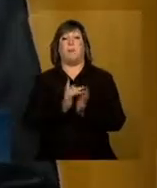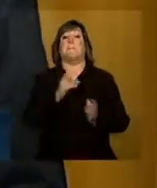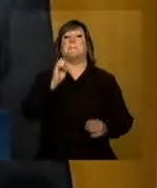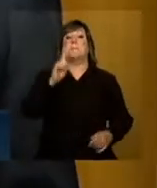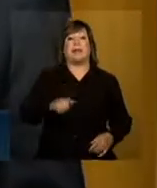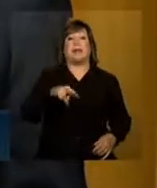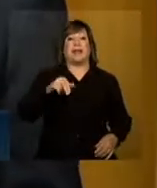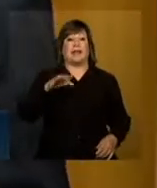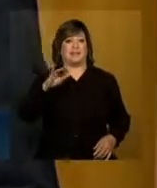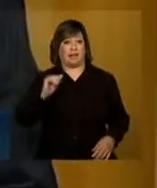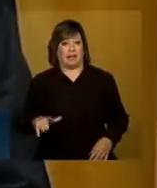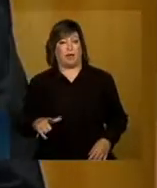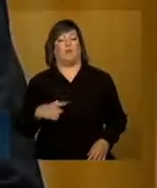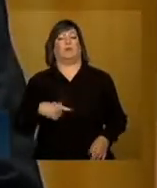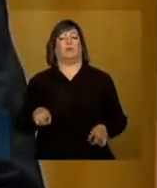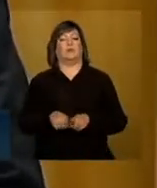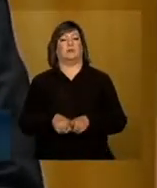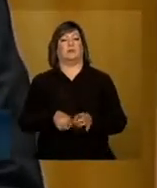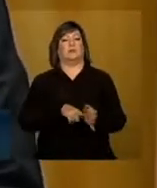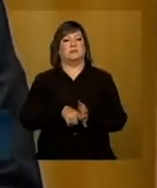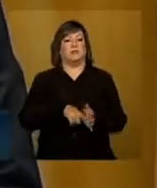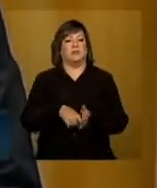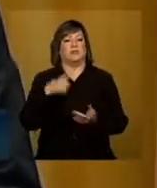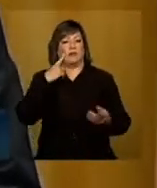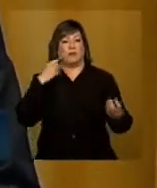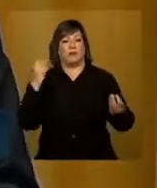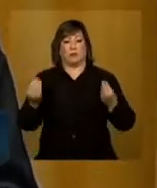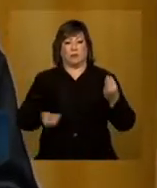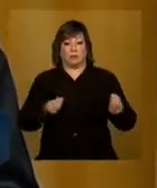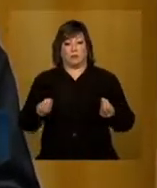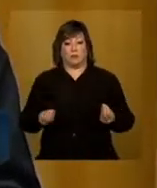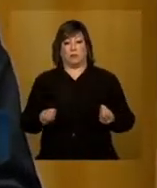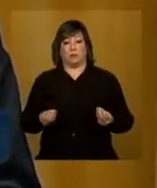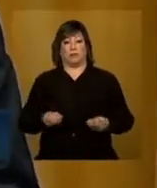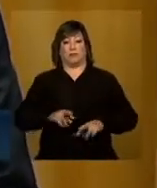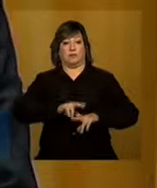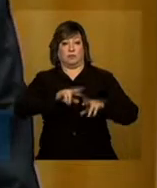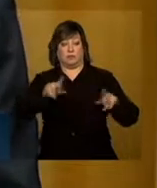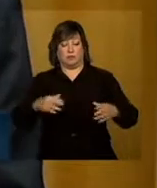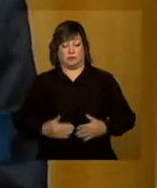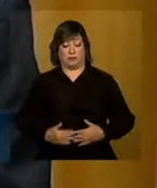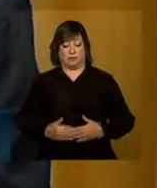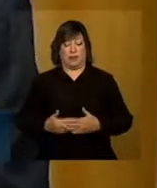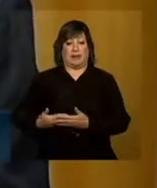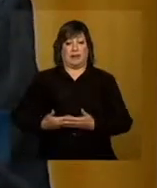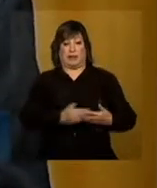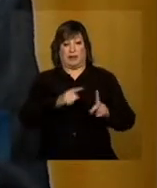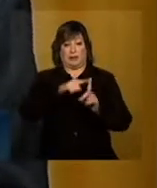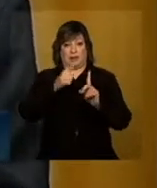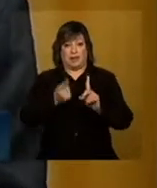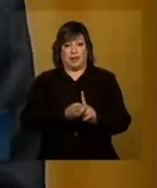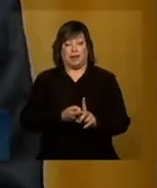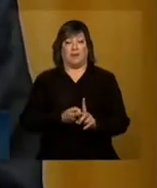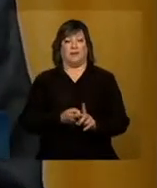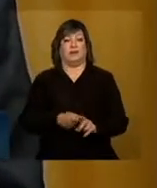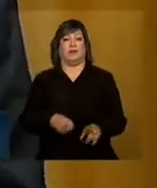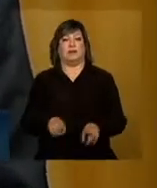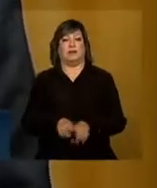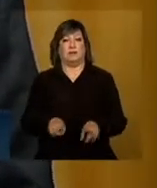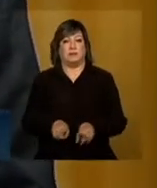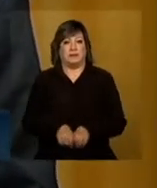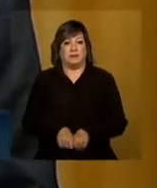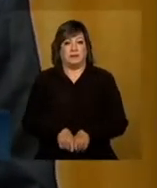a instituição, neste governo, do benefício variável da gestante e da nutriz, que é um componente